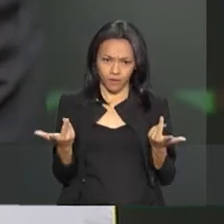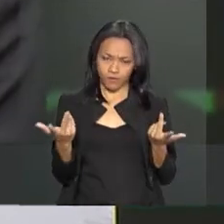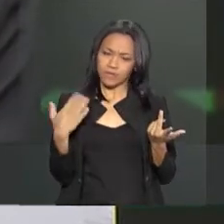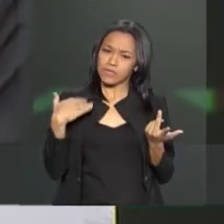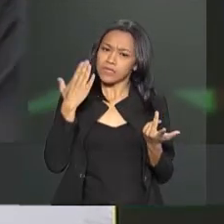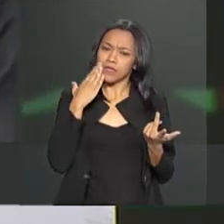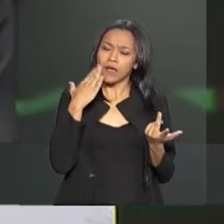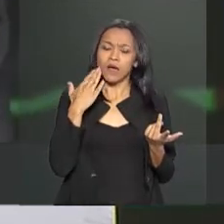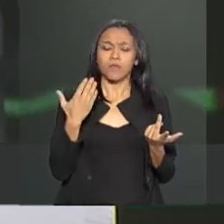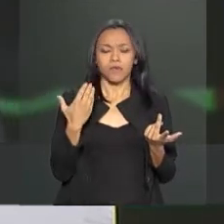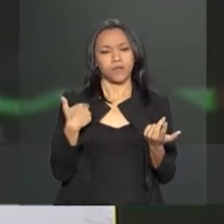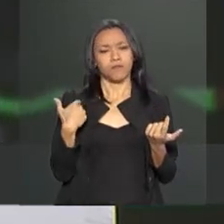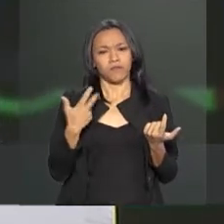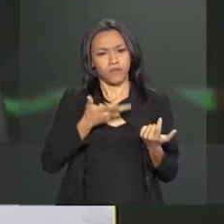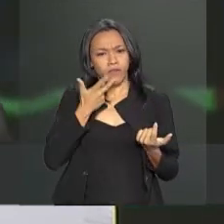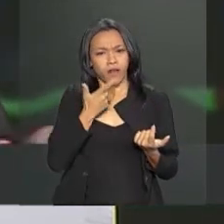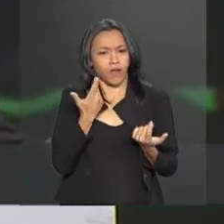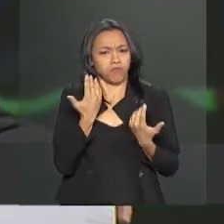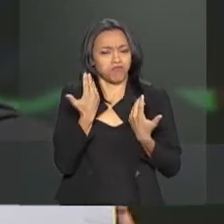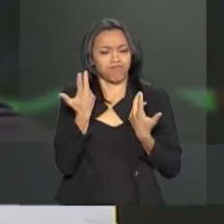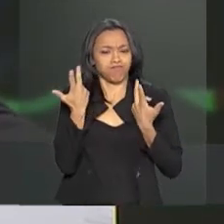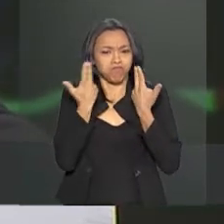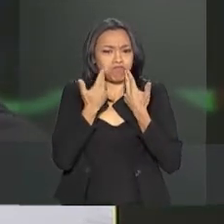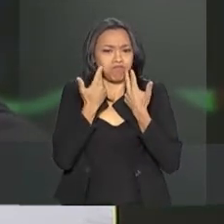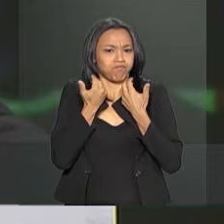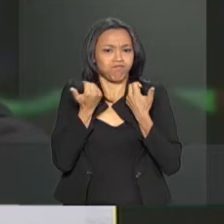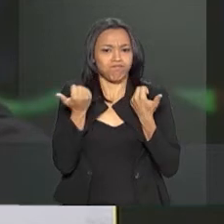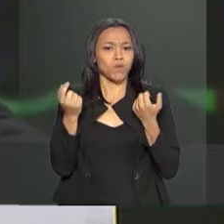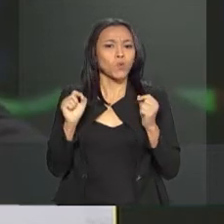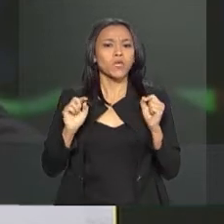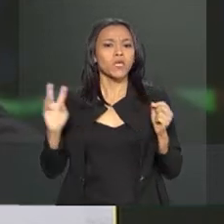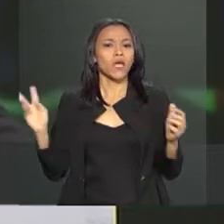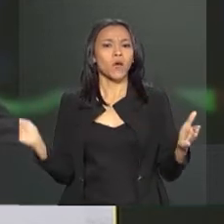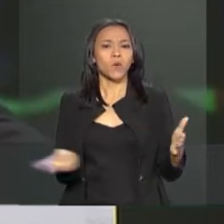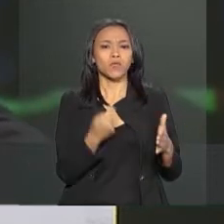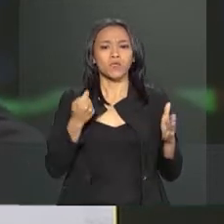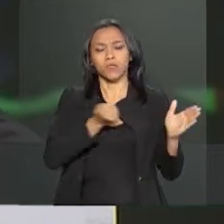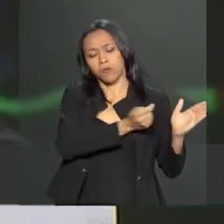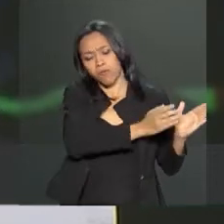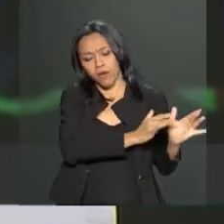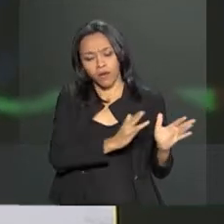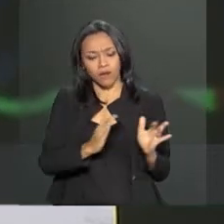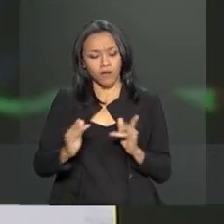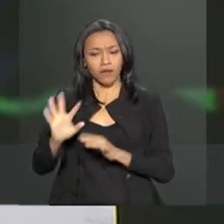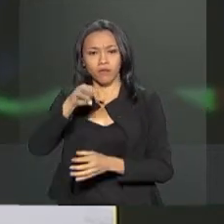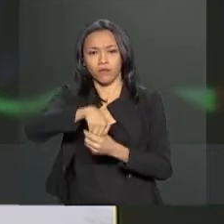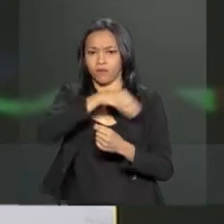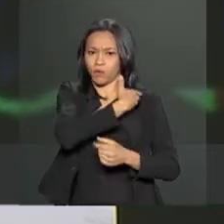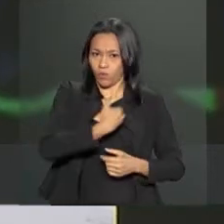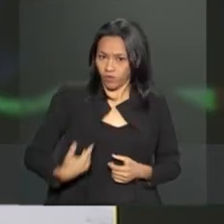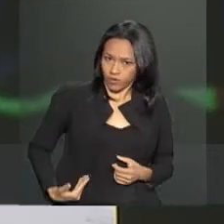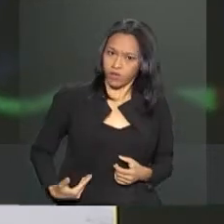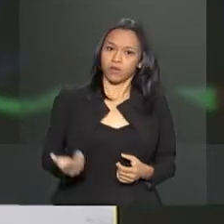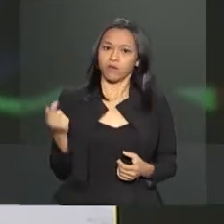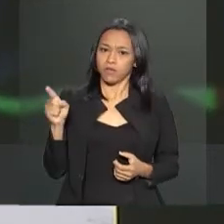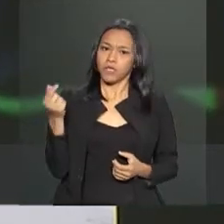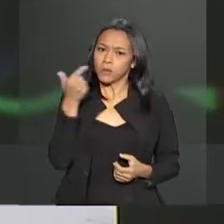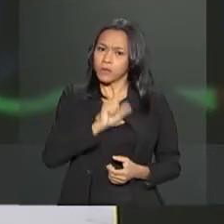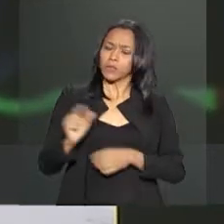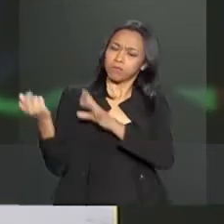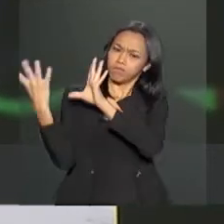toda tranquilidade tudo aquilo que se fez no governo. Vejam que muitas e muitas